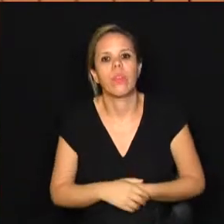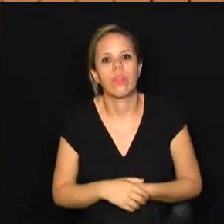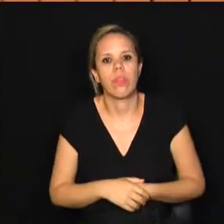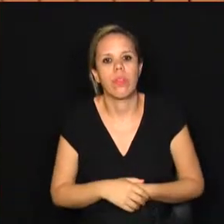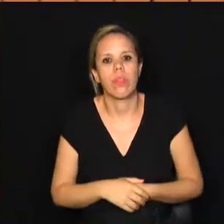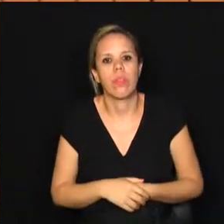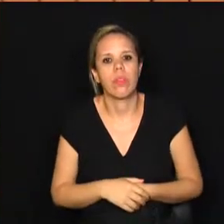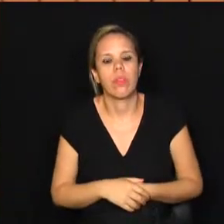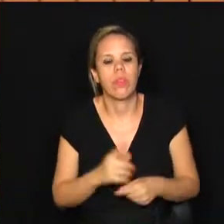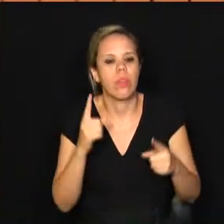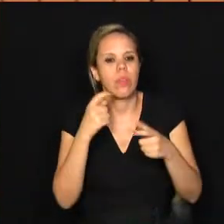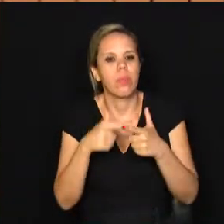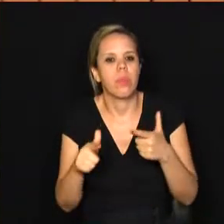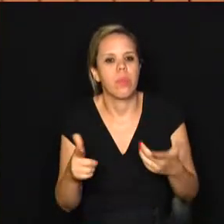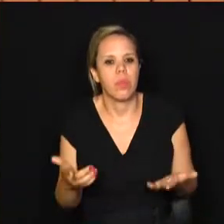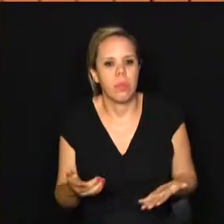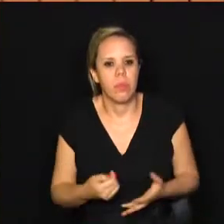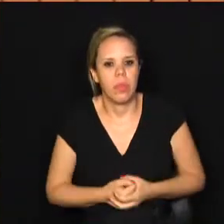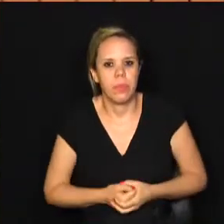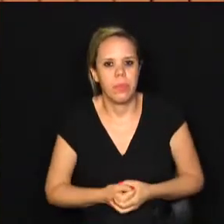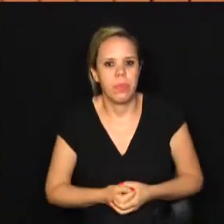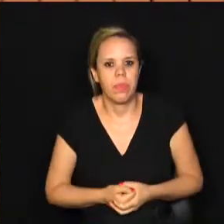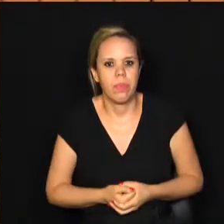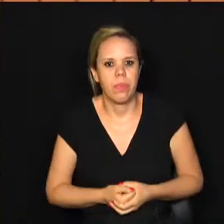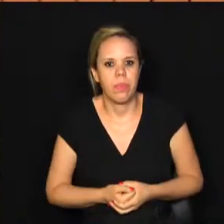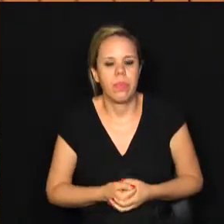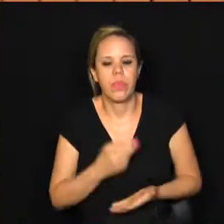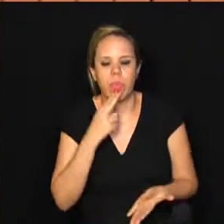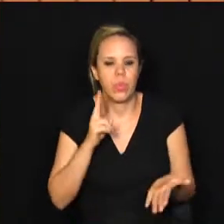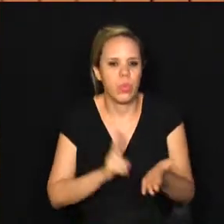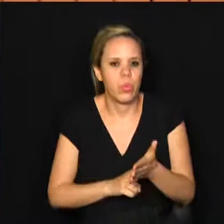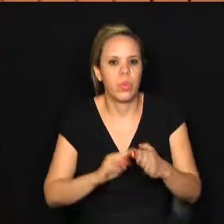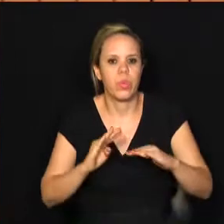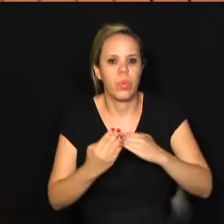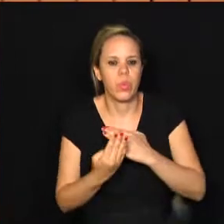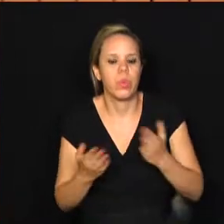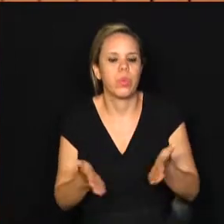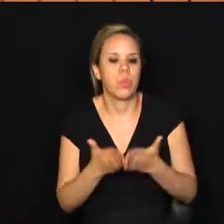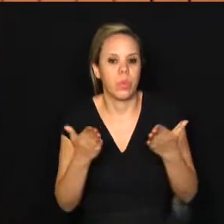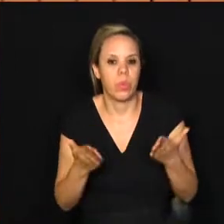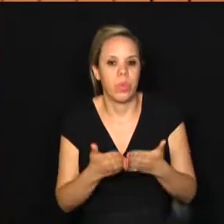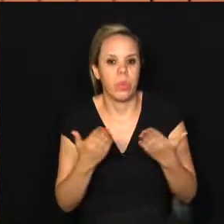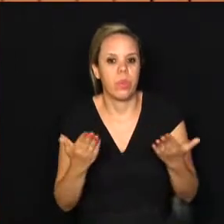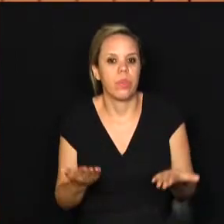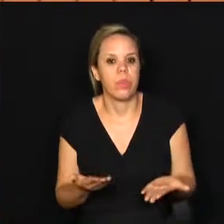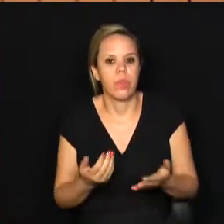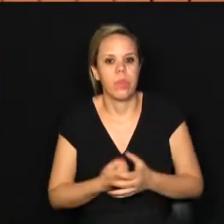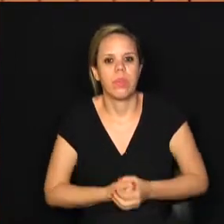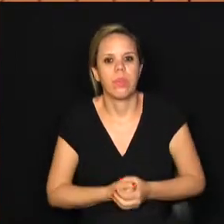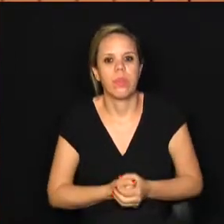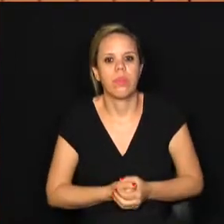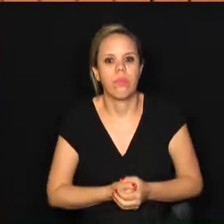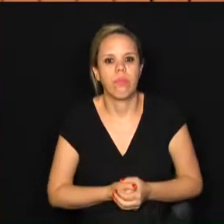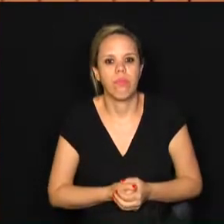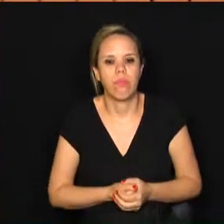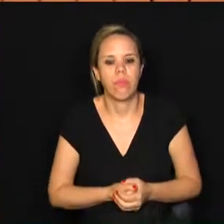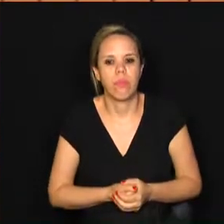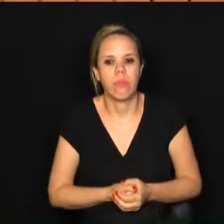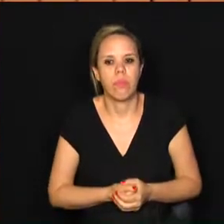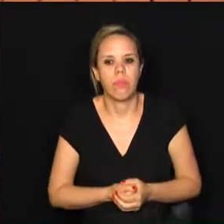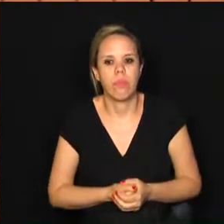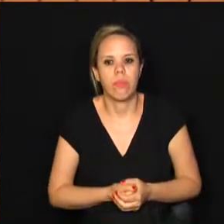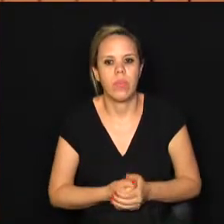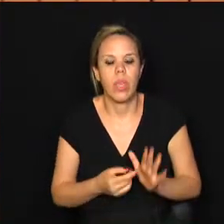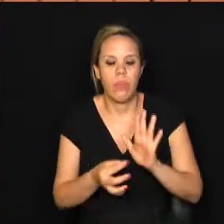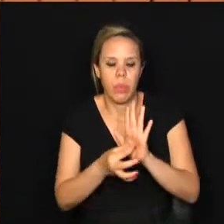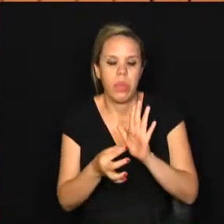indiferença do Correio com os bairros da periferia, mas que a Evelyn vai se